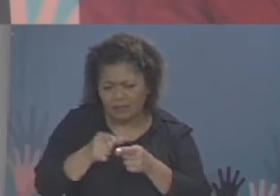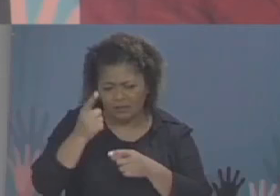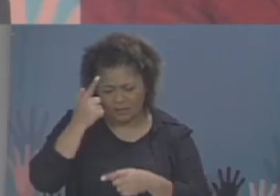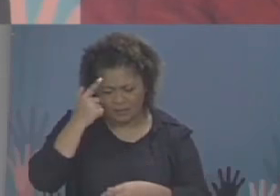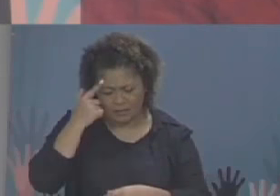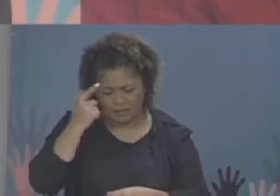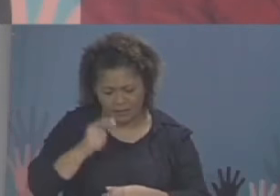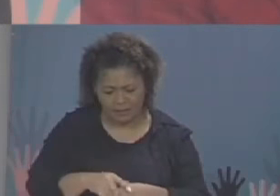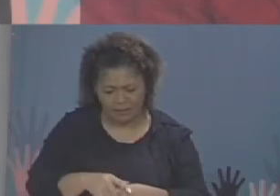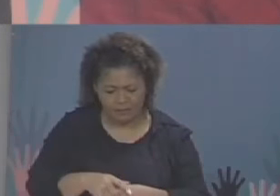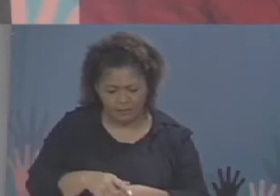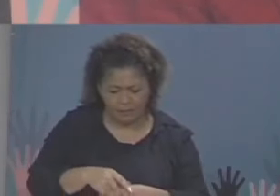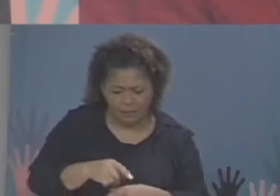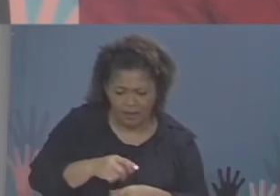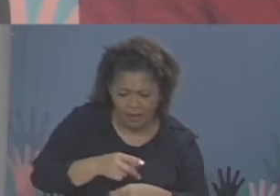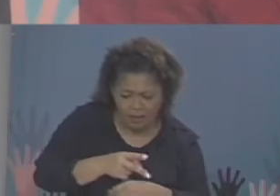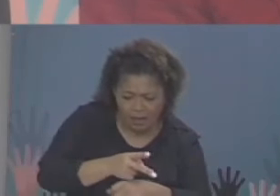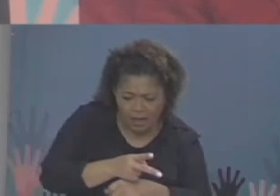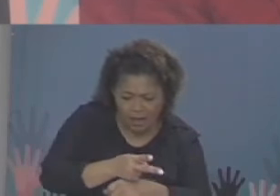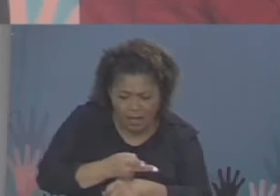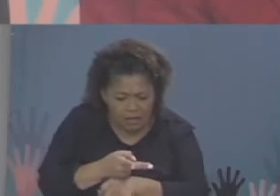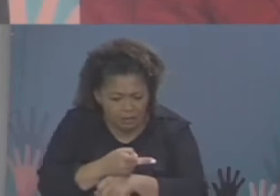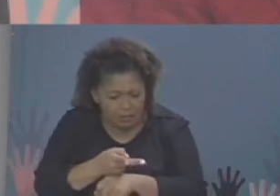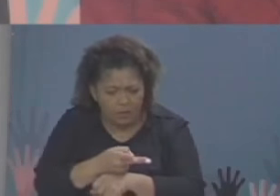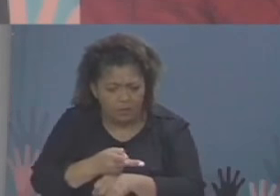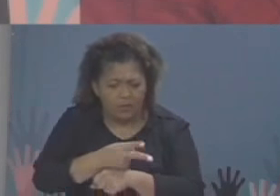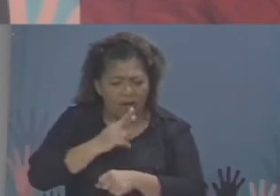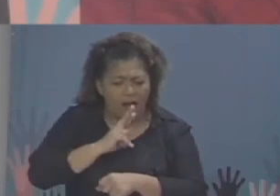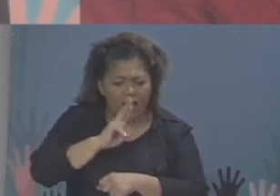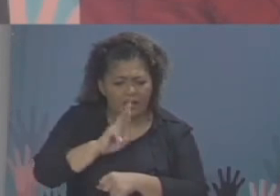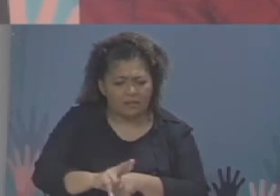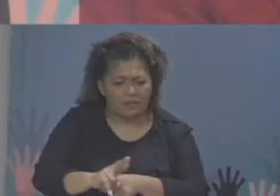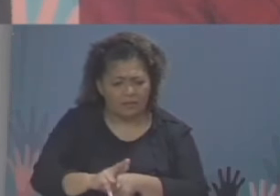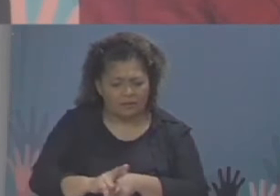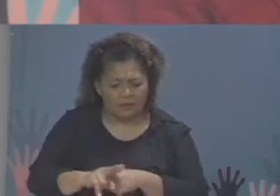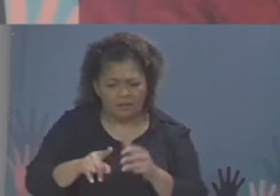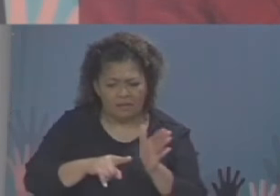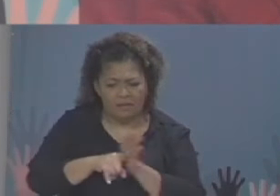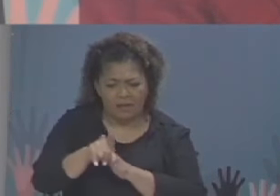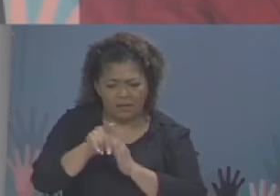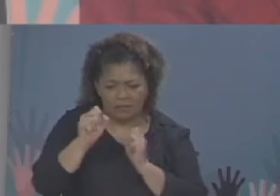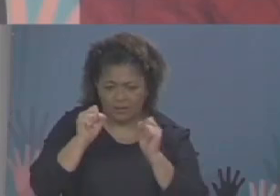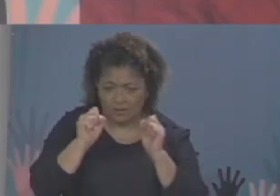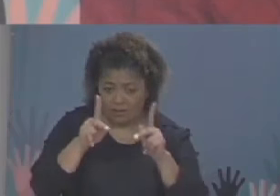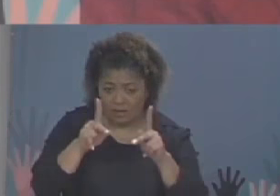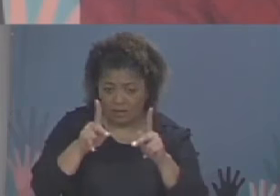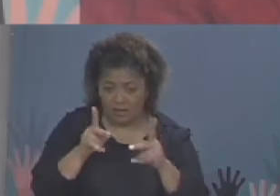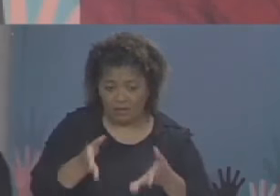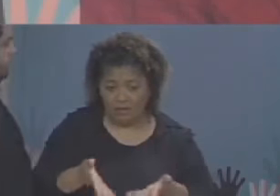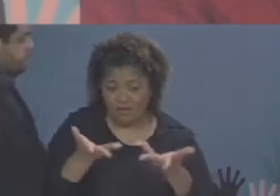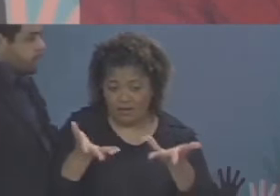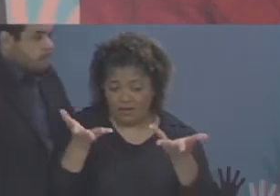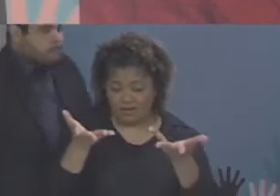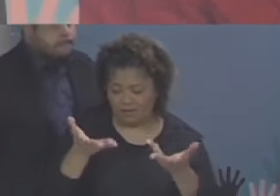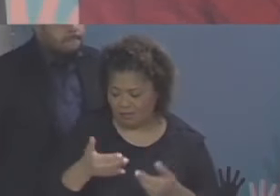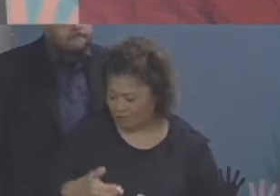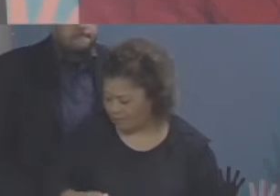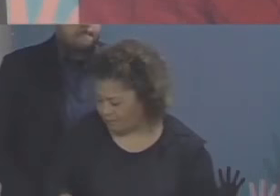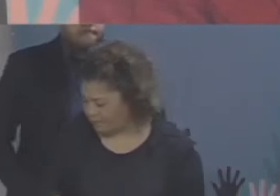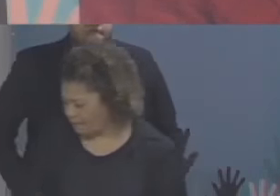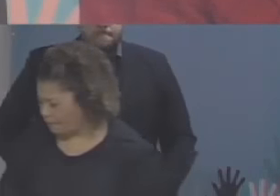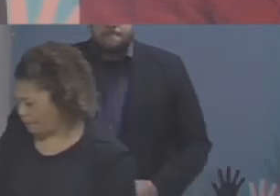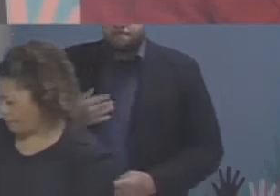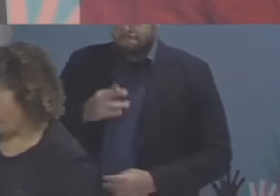de consultas, às simples enquetes num cardápio de respostas e perguntas prontos, né, e oferecendo produtos, né, que você já até criticou